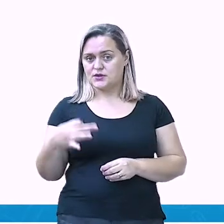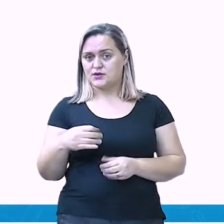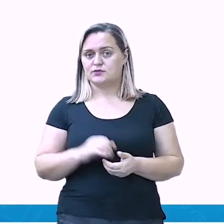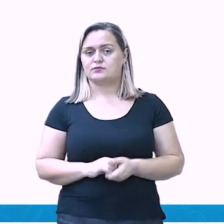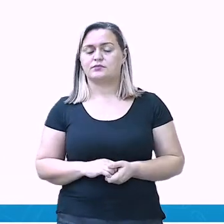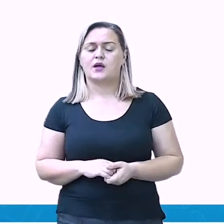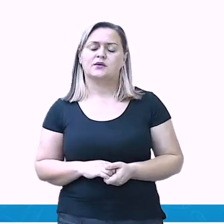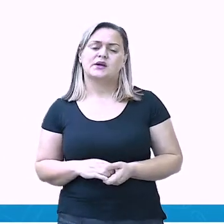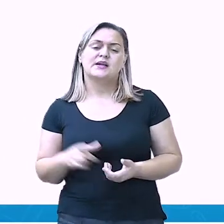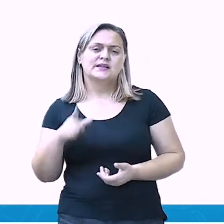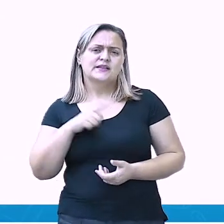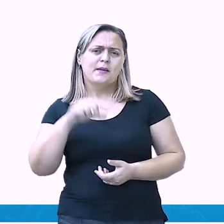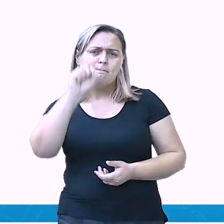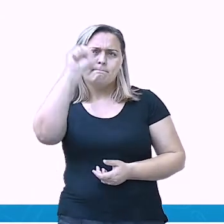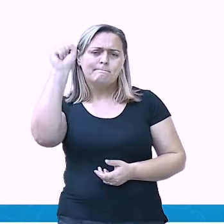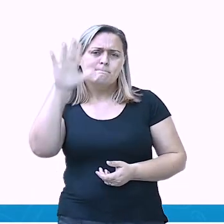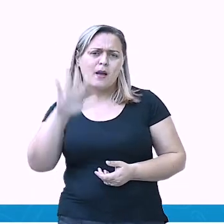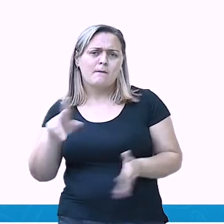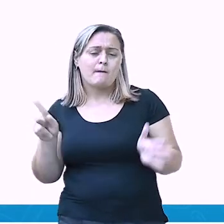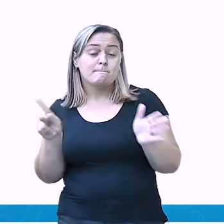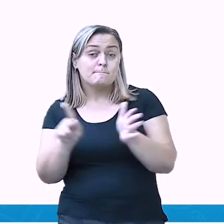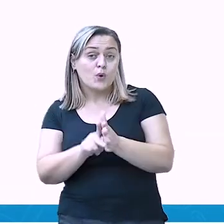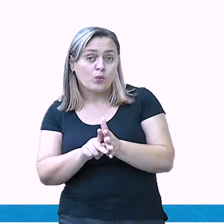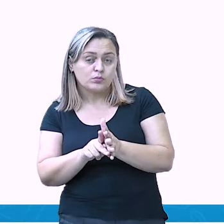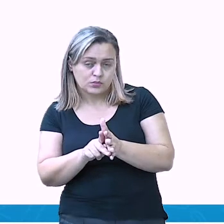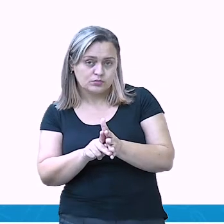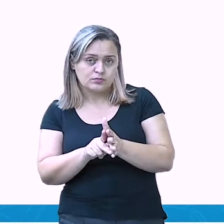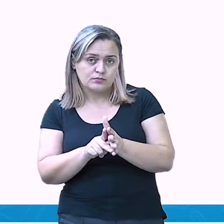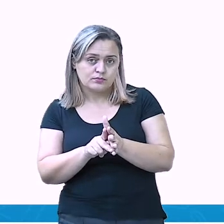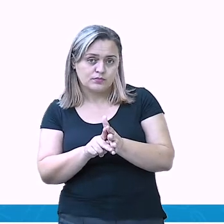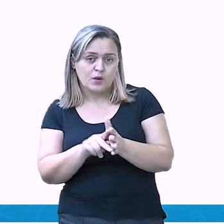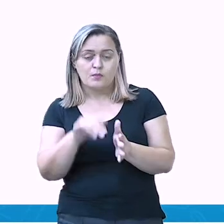que são os mapas temáticos, ok? Então, esses mapas específicos,